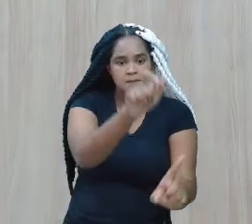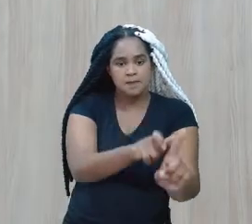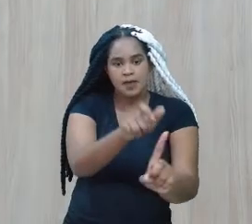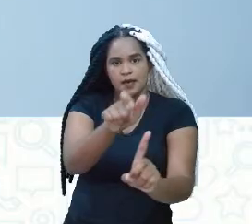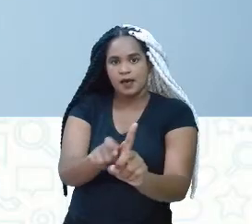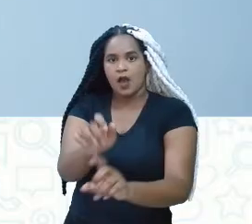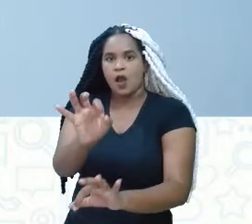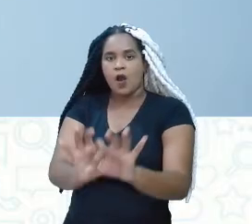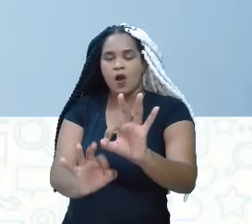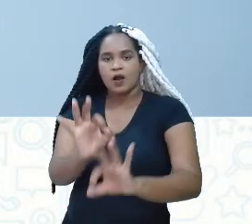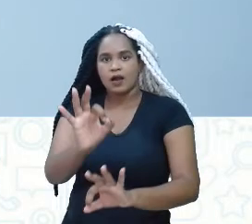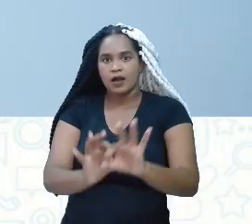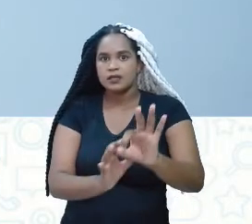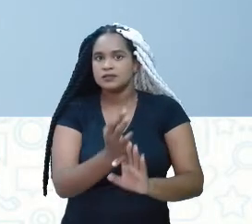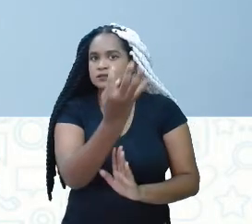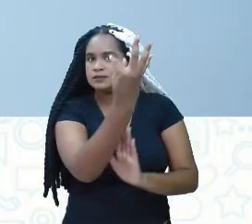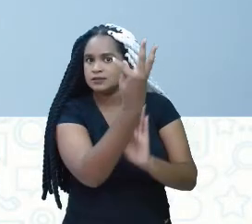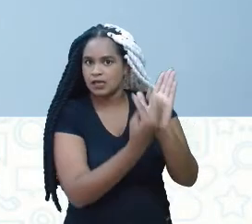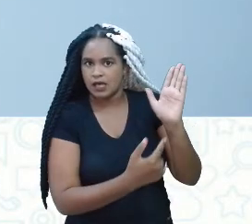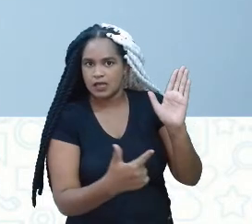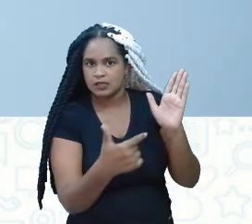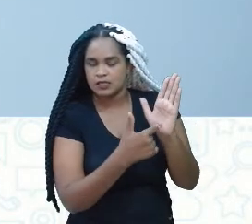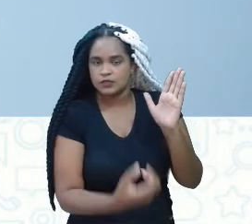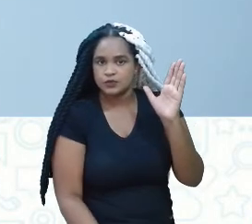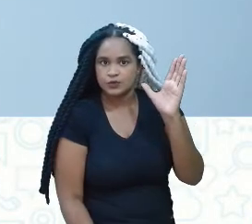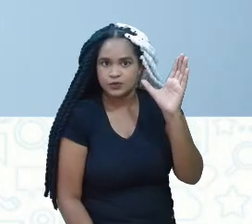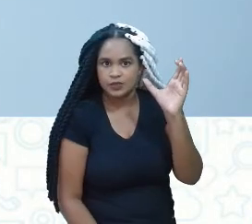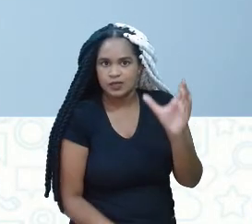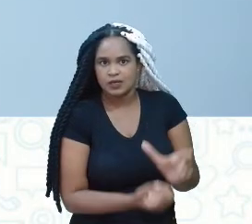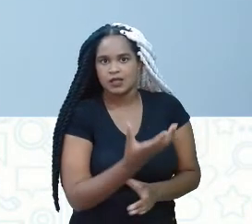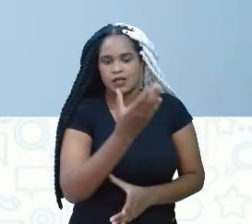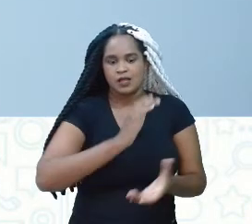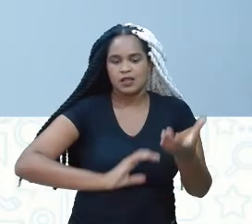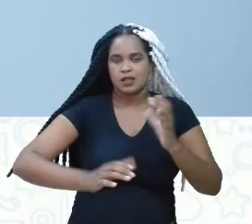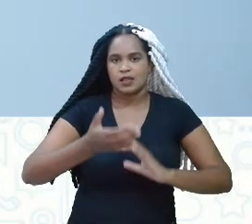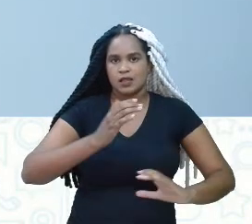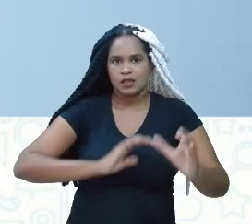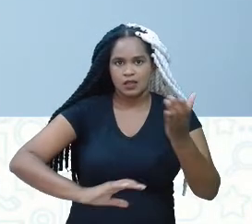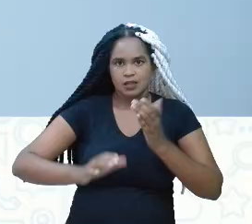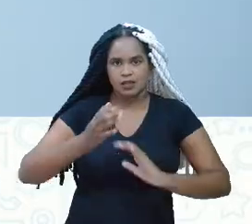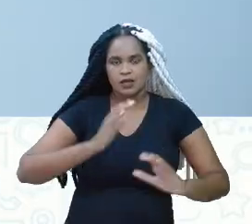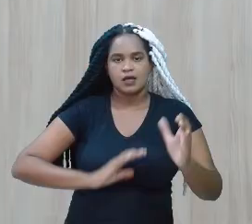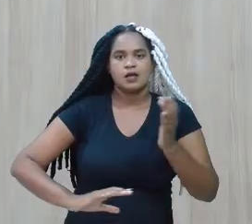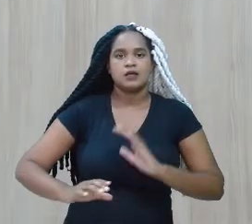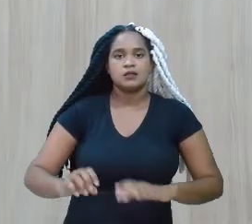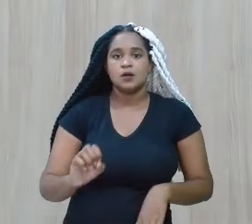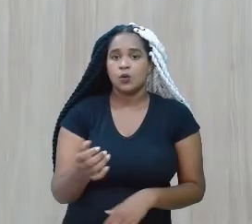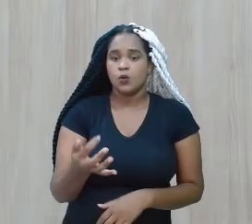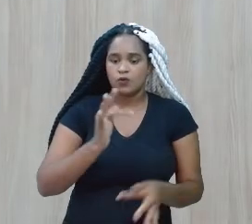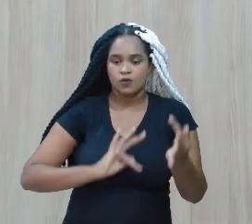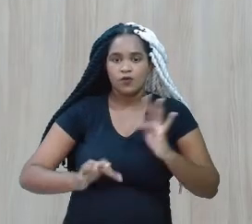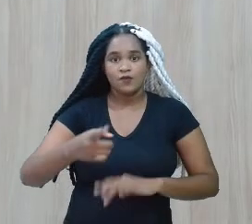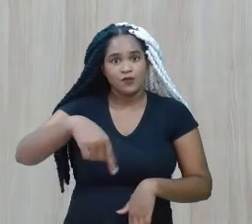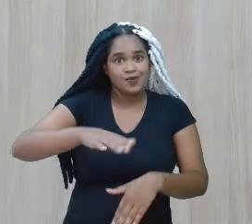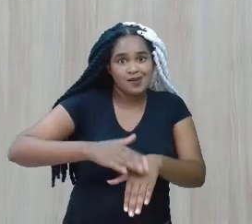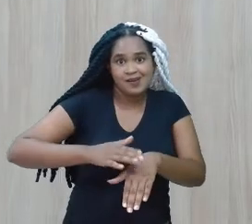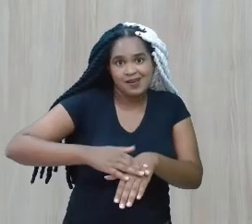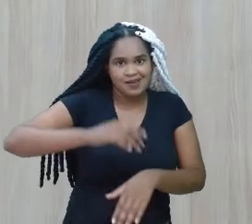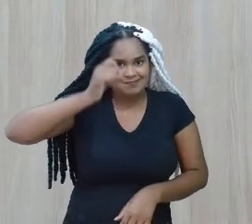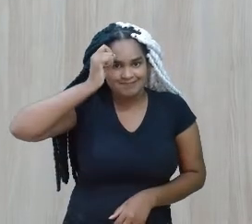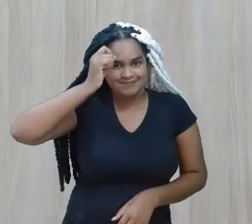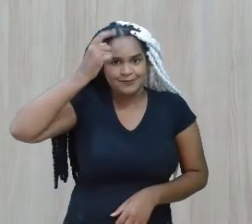organizar um texto narrando uma lenda urbana ou até mesmo folclórica inventada por você. Eu acredito